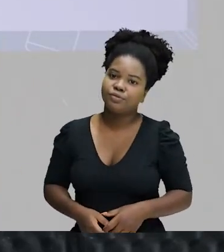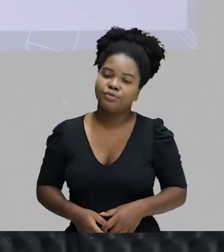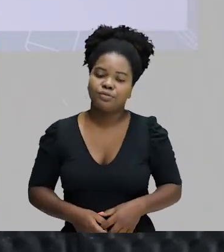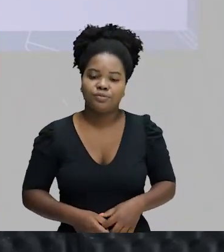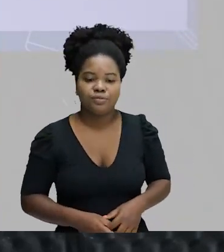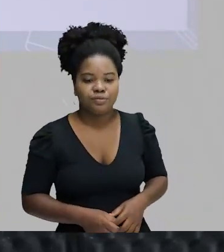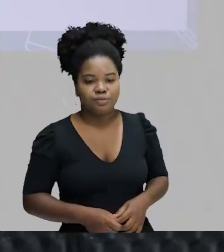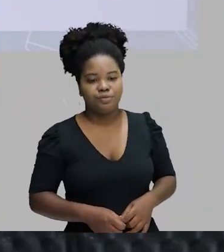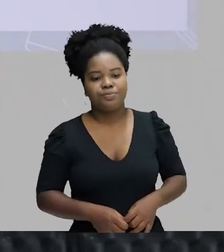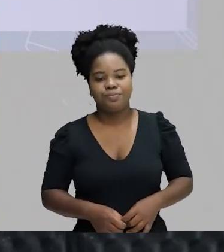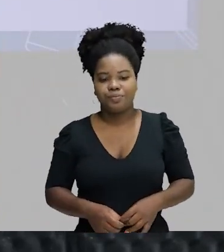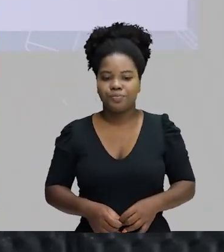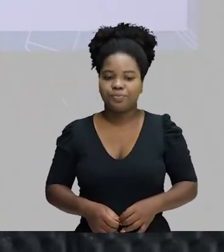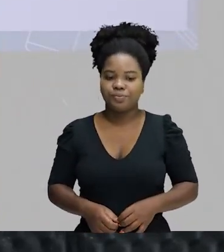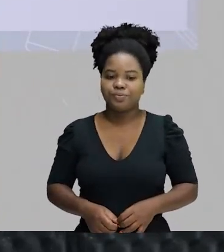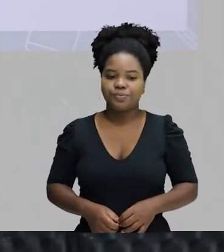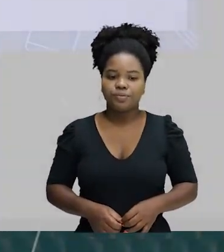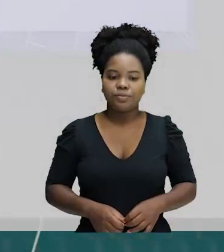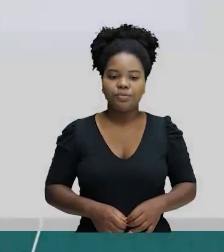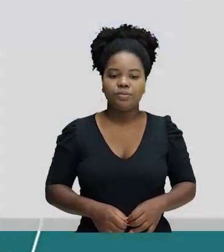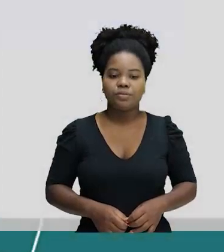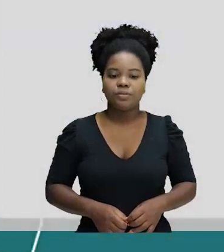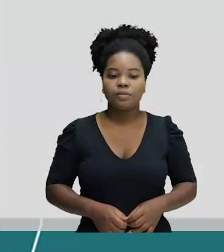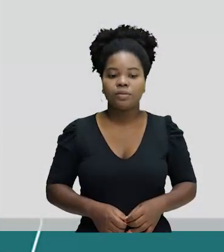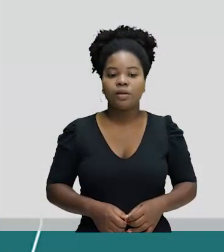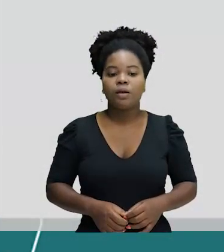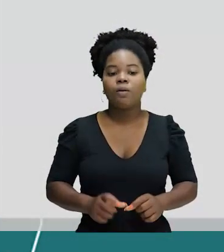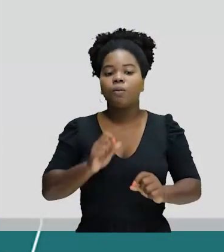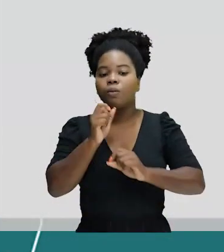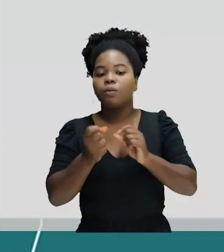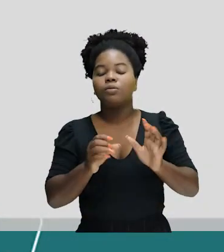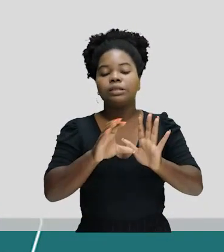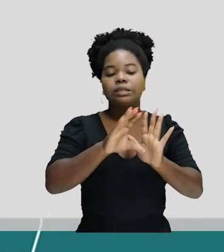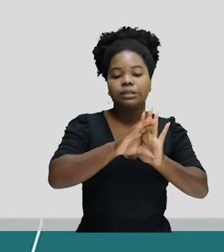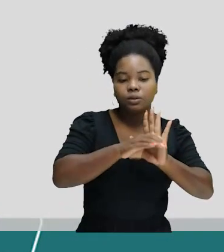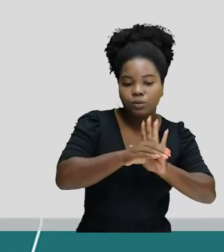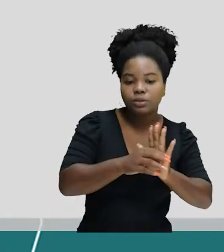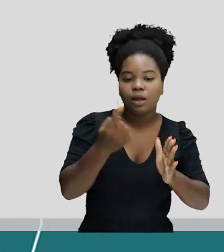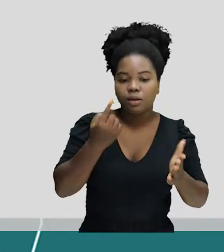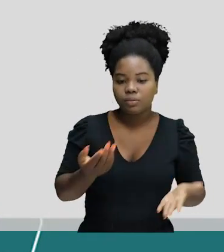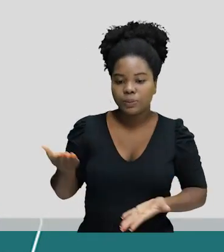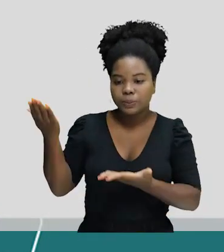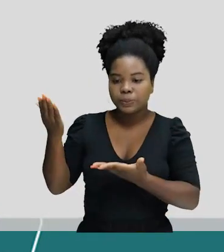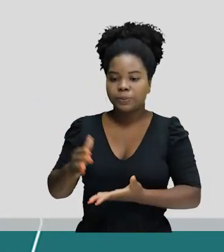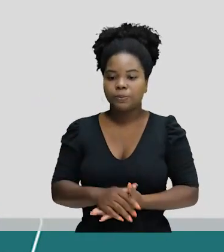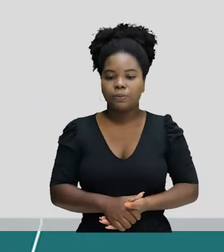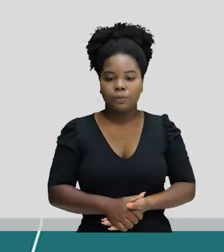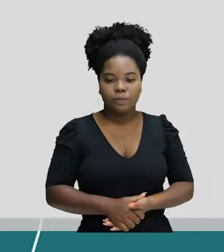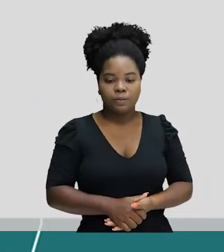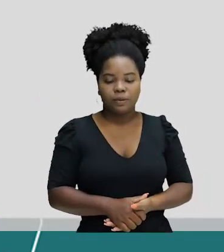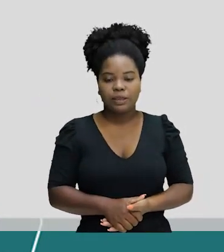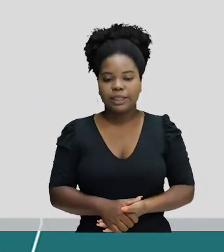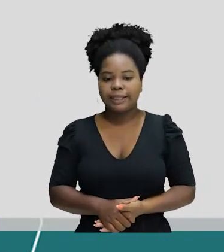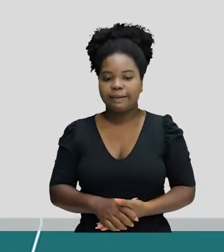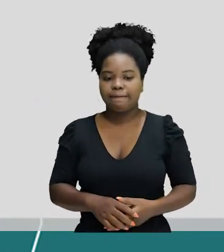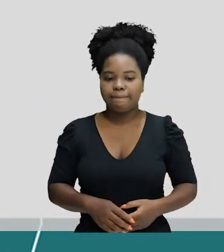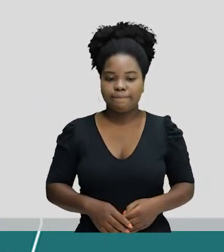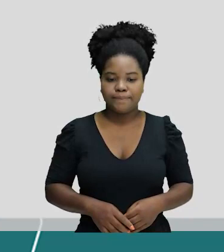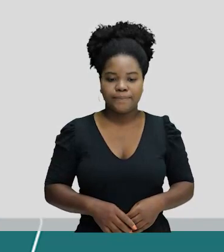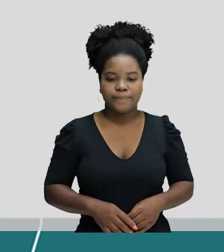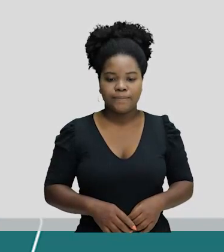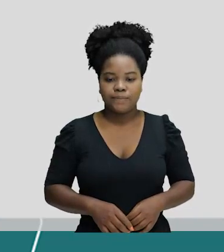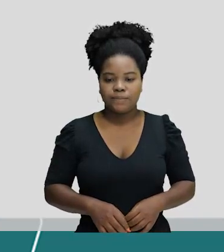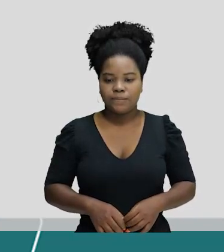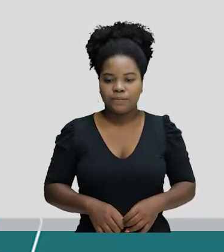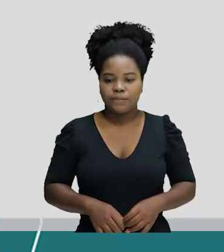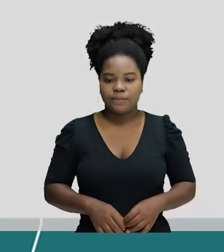os plásticos. Polímeros. Olha só, do grego poli, muitos,